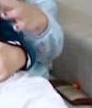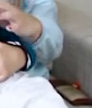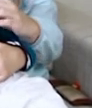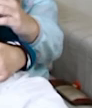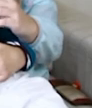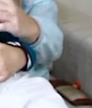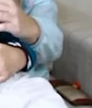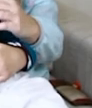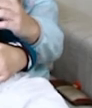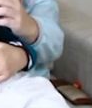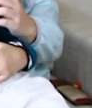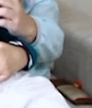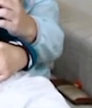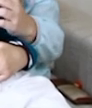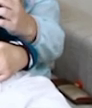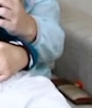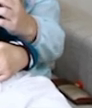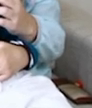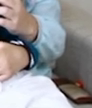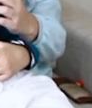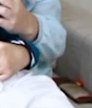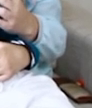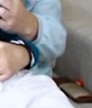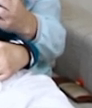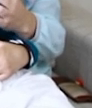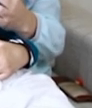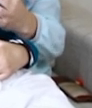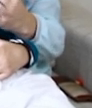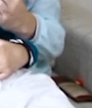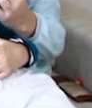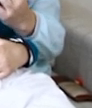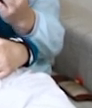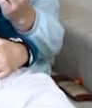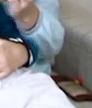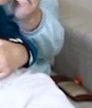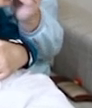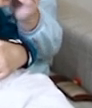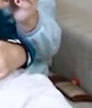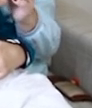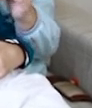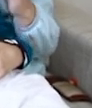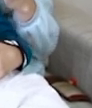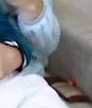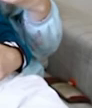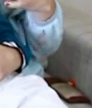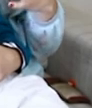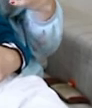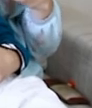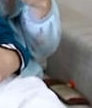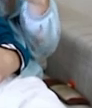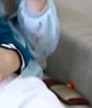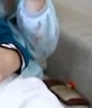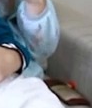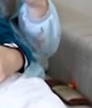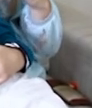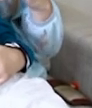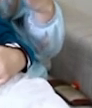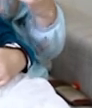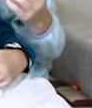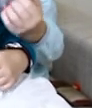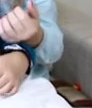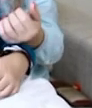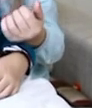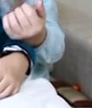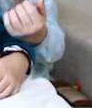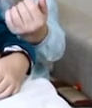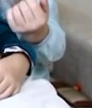dia 25 de novembro, eles vieram para Rio Preto com a gente. Então, ainda de forma, a documentação de forma